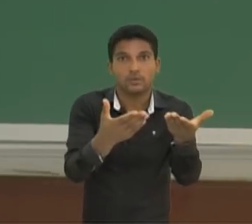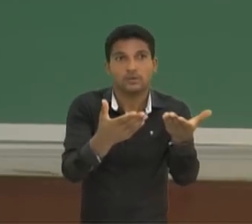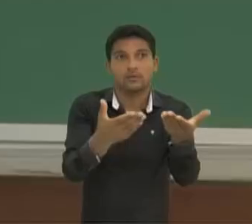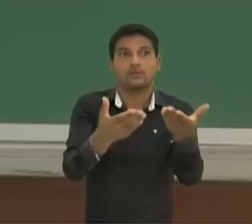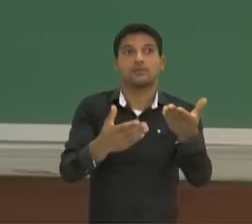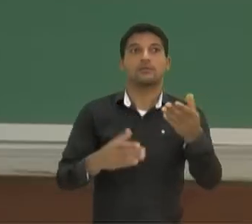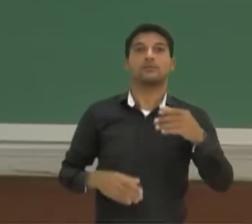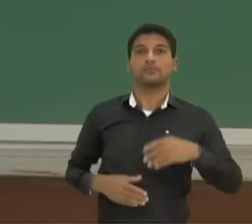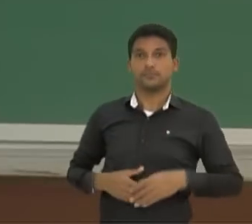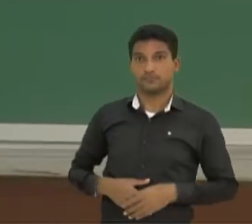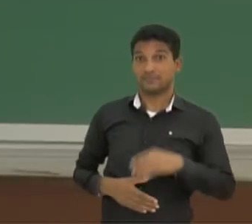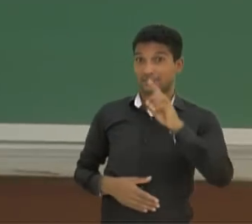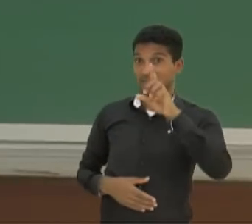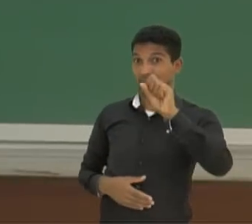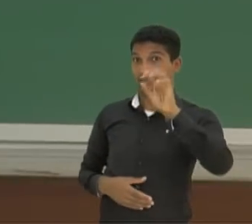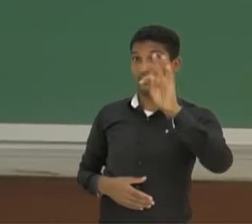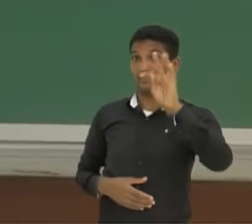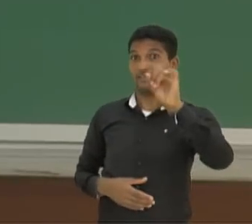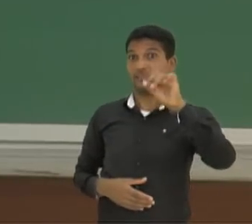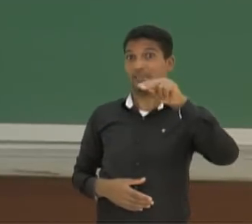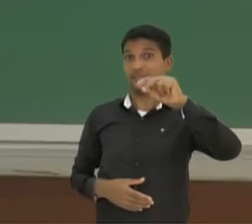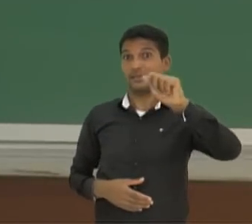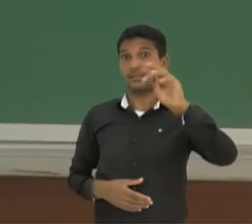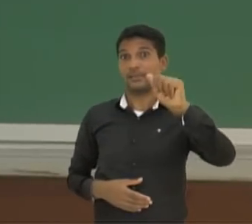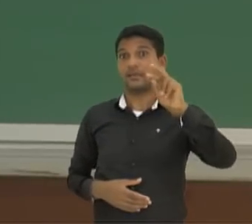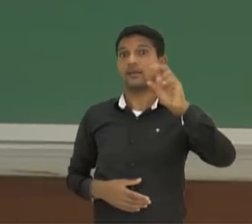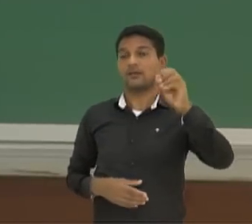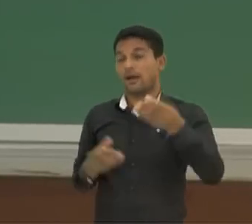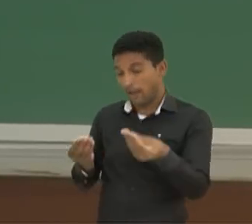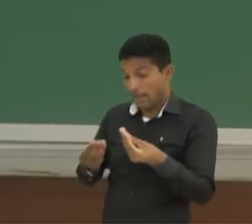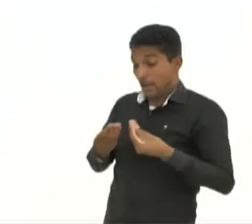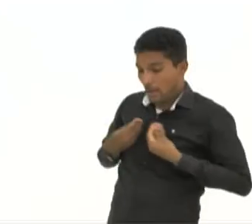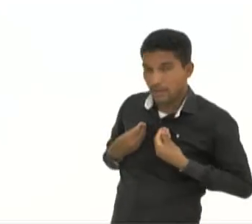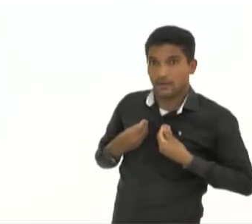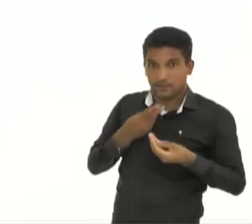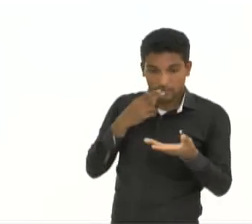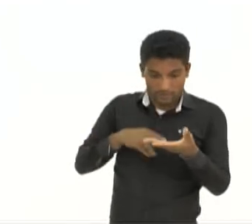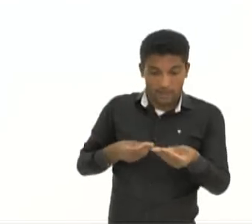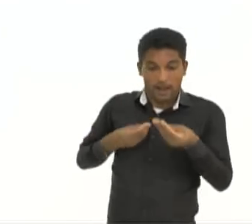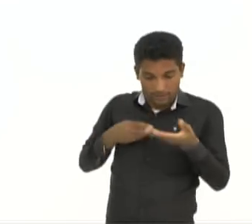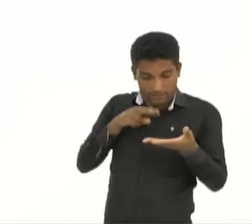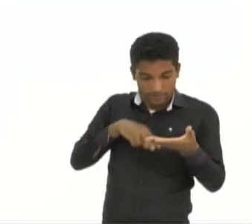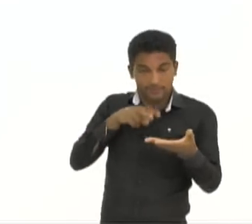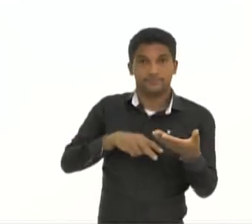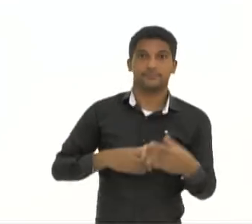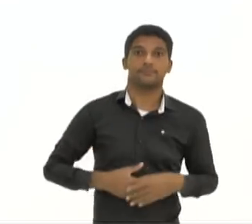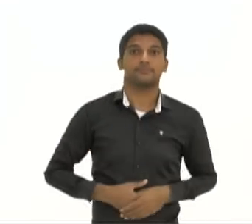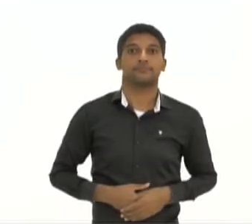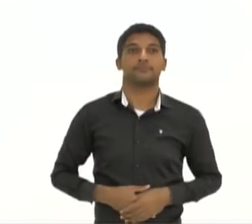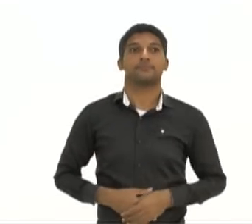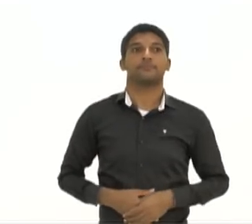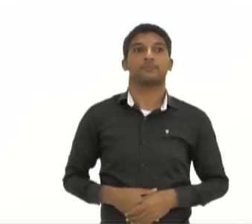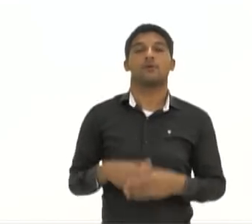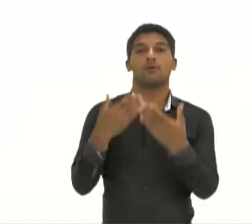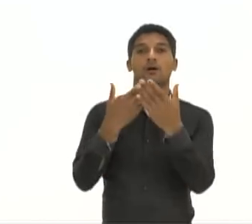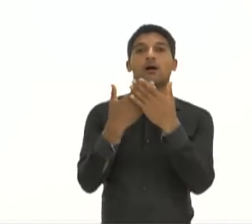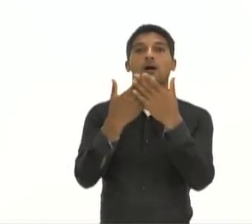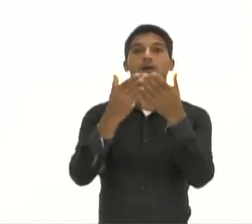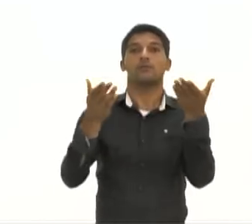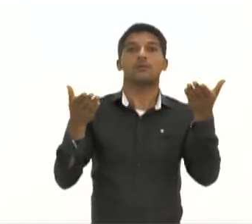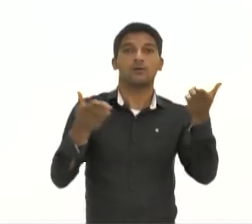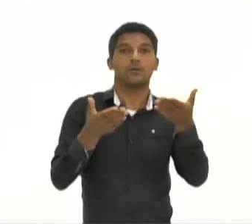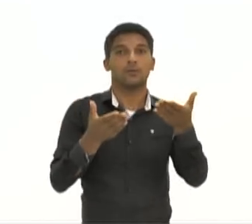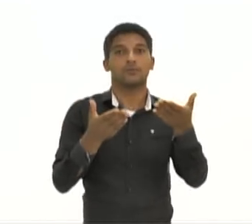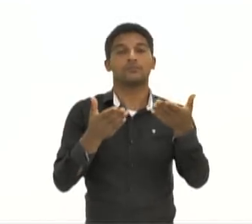né? Muito bem, então, para mais essa, né? Então, o que nós estudamos na aula de hoje? A gente continuou, né, revendo ali